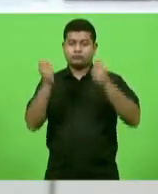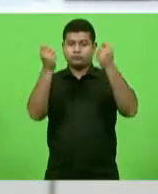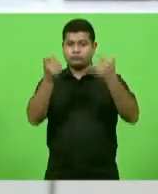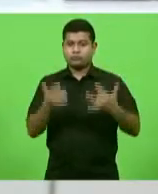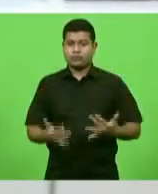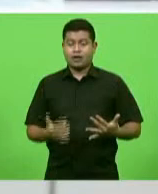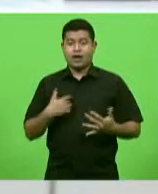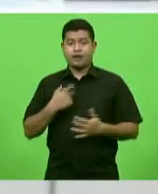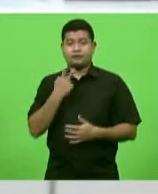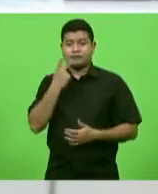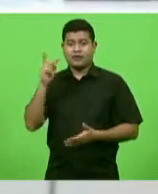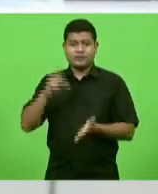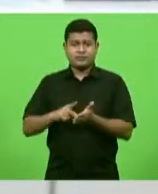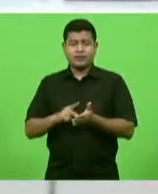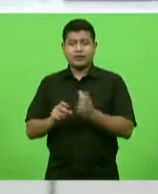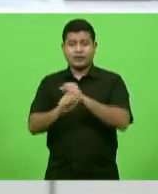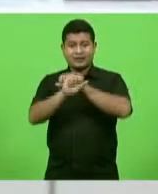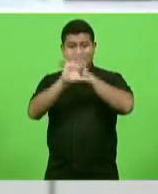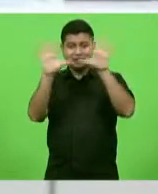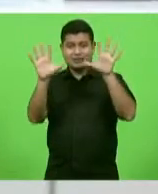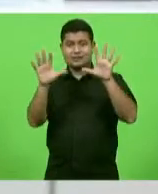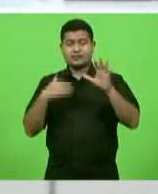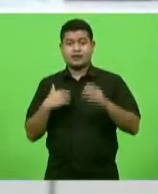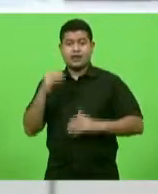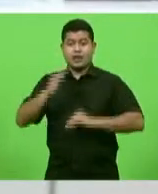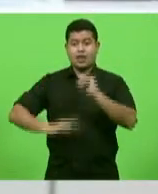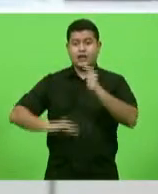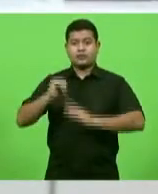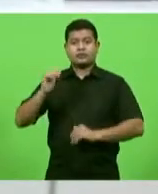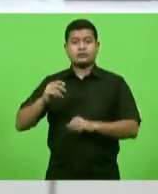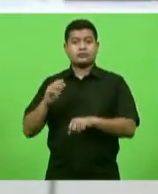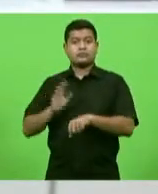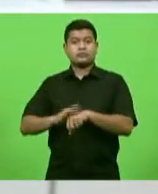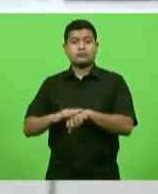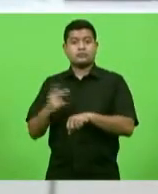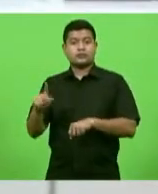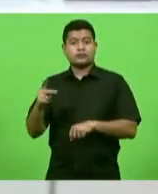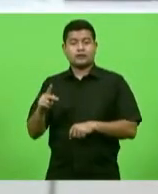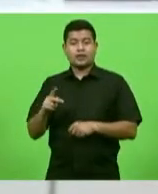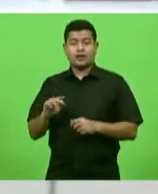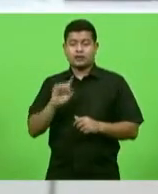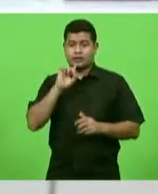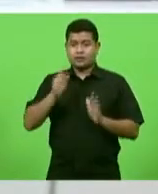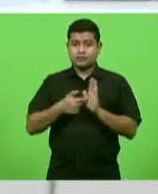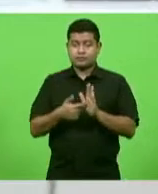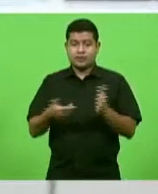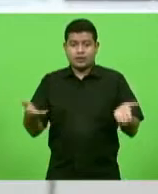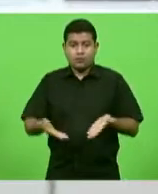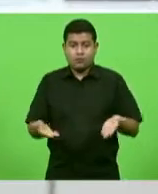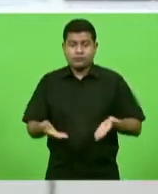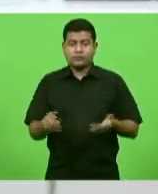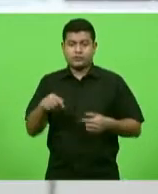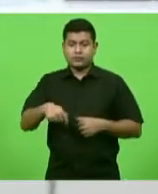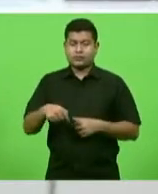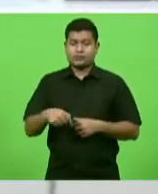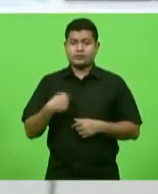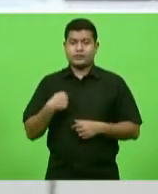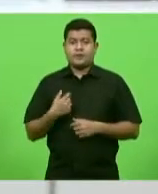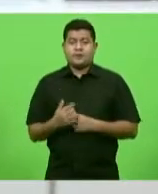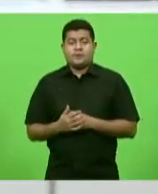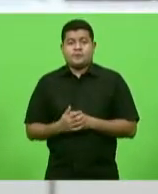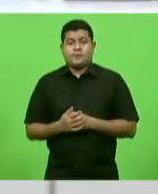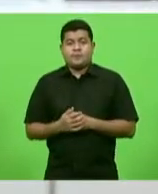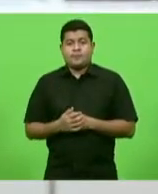quais ações de fé o marcados pelos denunciados teriam dado causa ao suposto ilícito a ele imputado